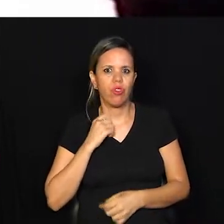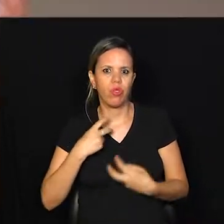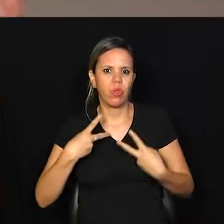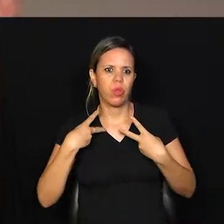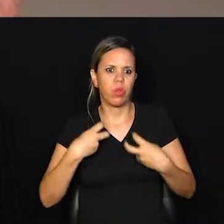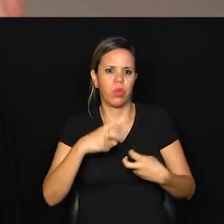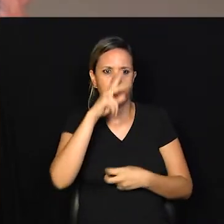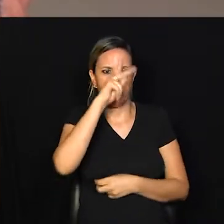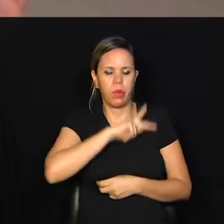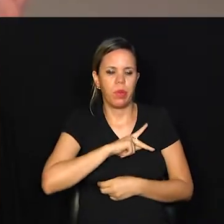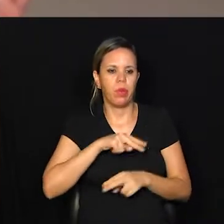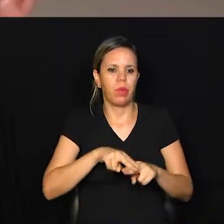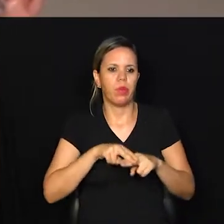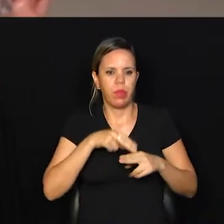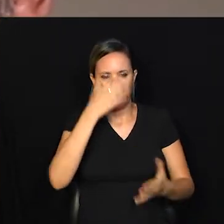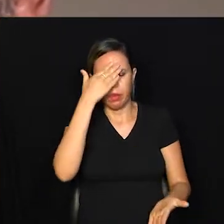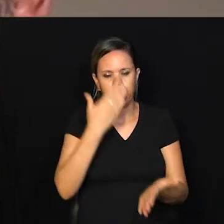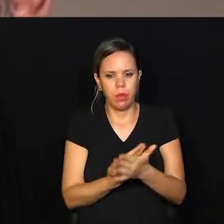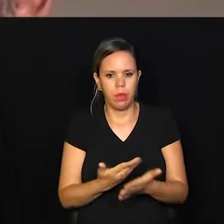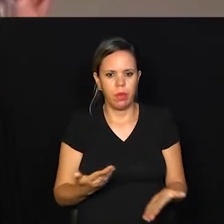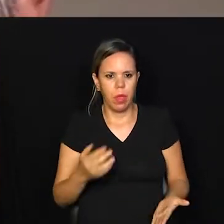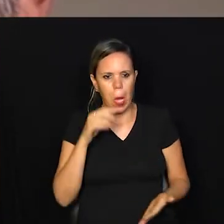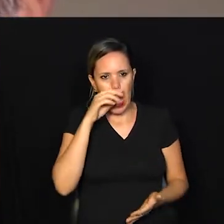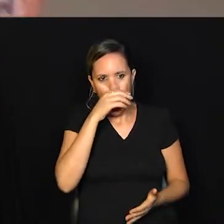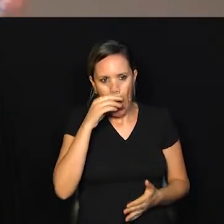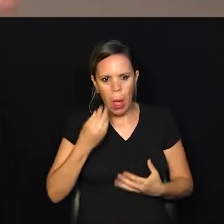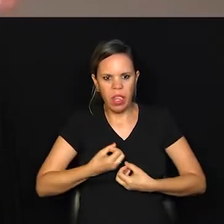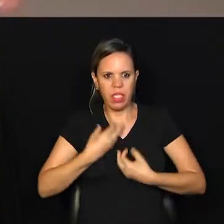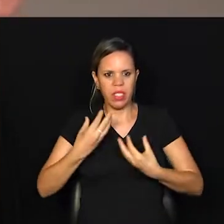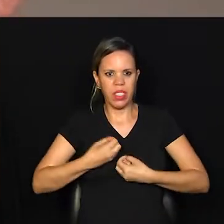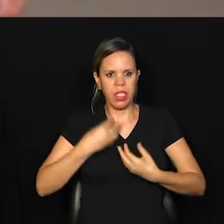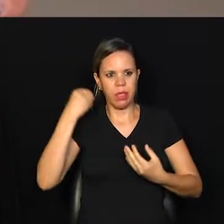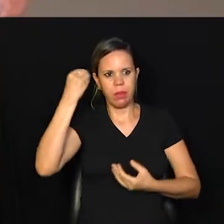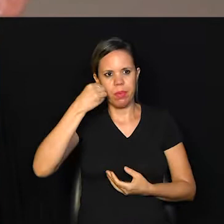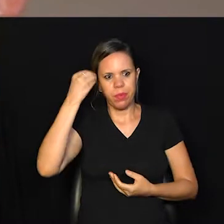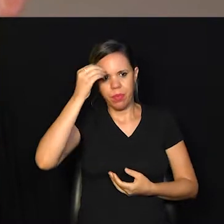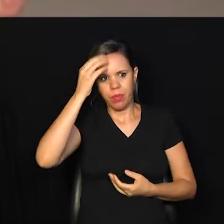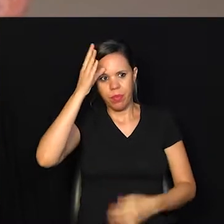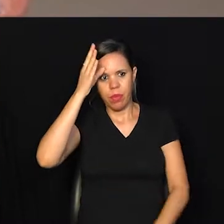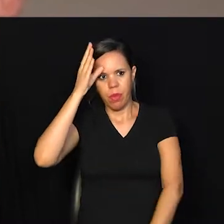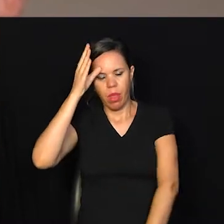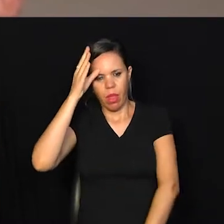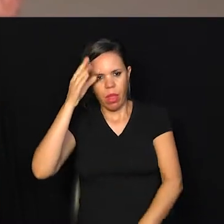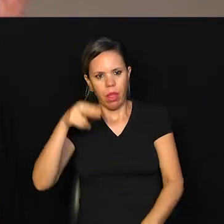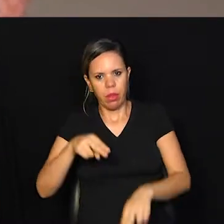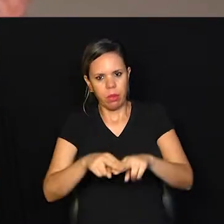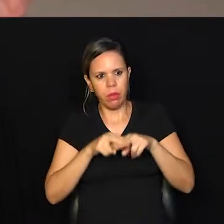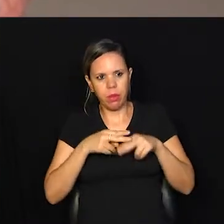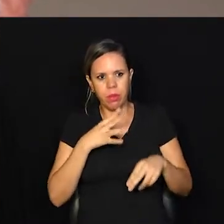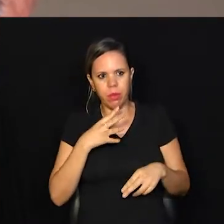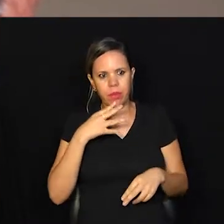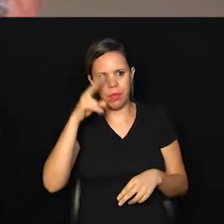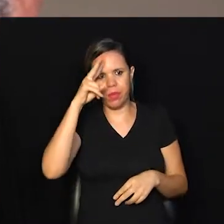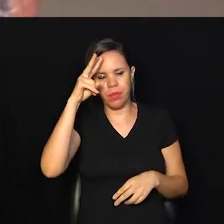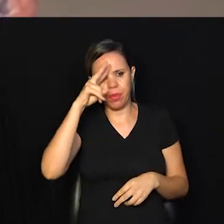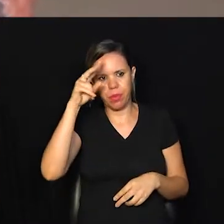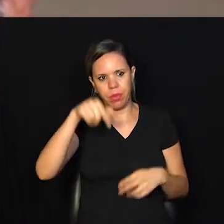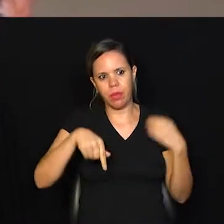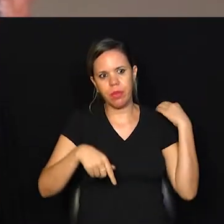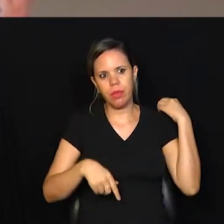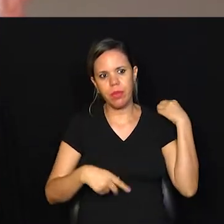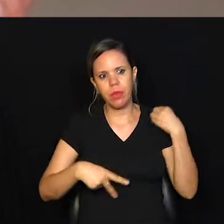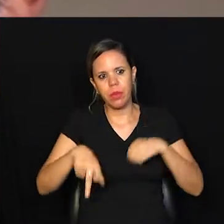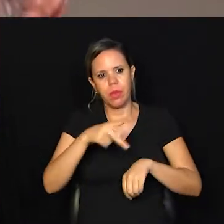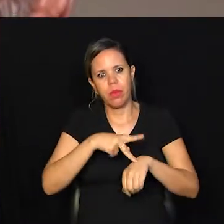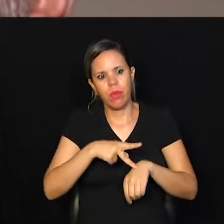umbigo. Por isso que eu acredito muito na questão da informação, do conhecimento. Por isso conhecer a história desse país é fundamental para tu